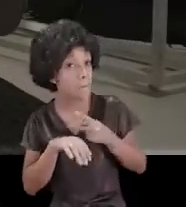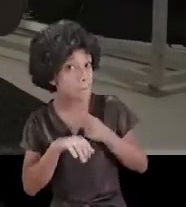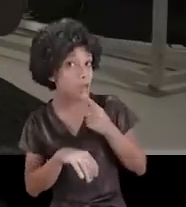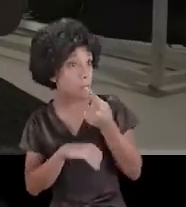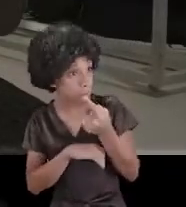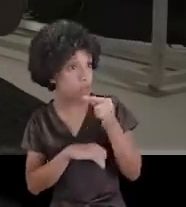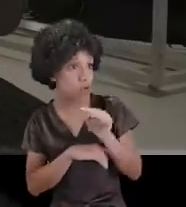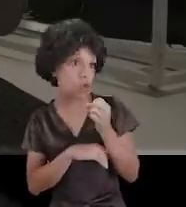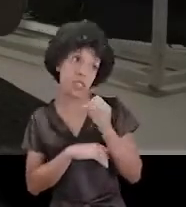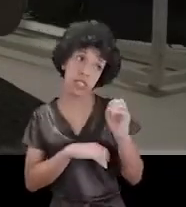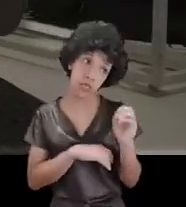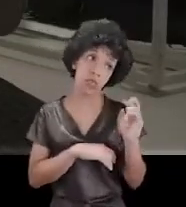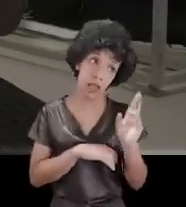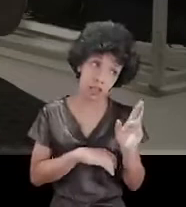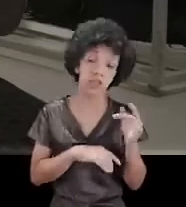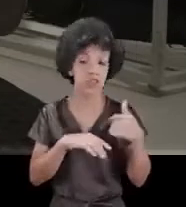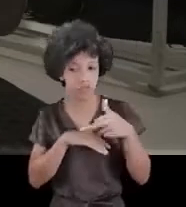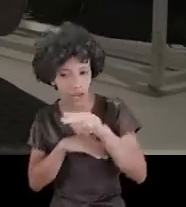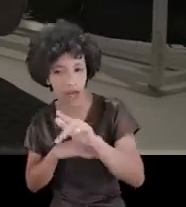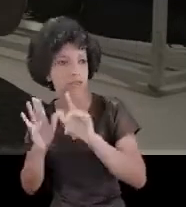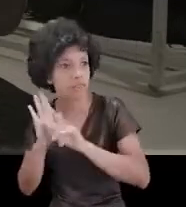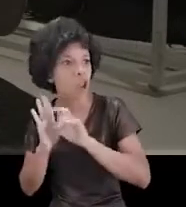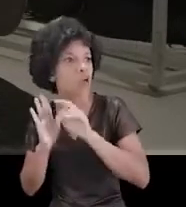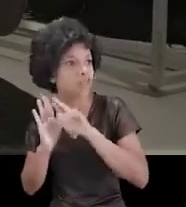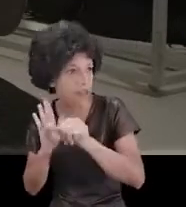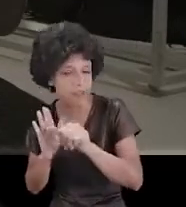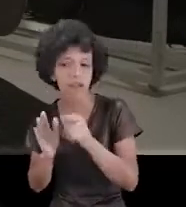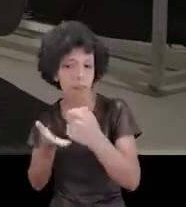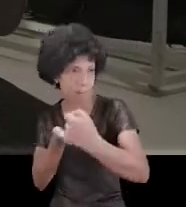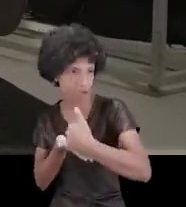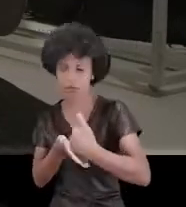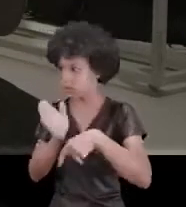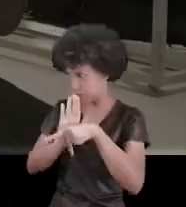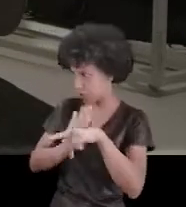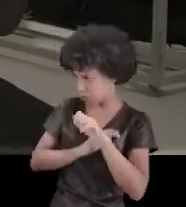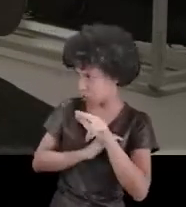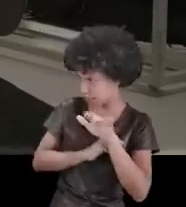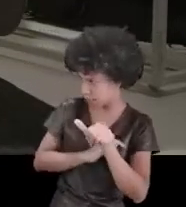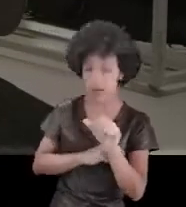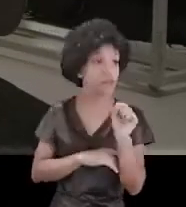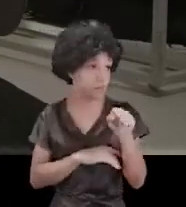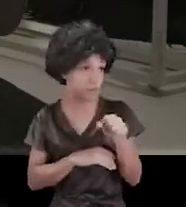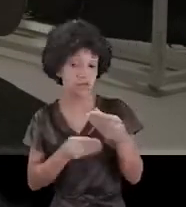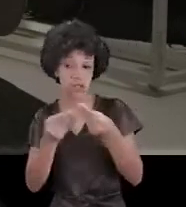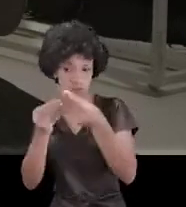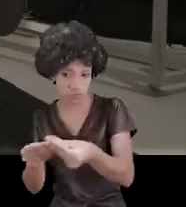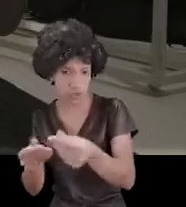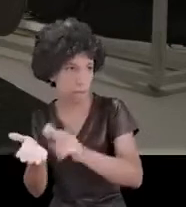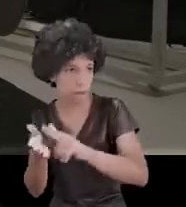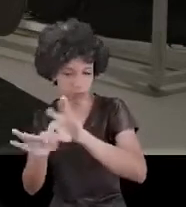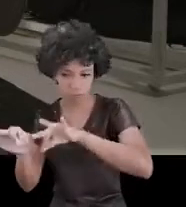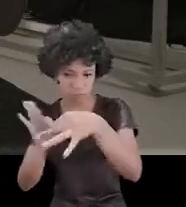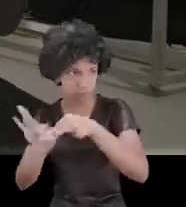1800 você vai na lotérica e lá eu te pago você leva é você entrega o bilhete eles rasgam passam